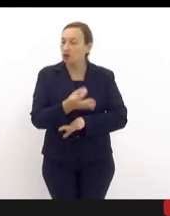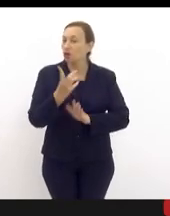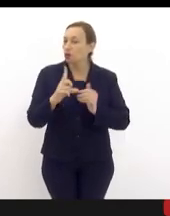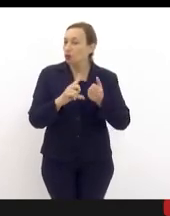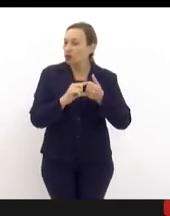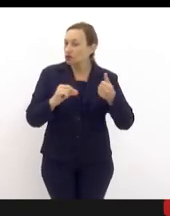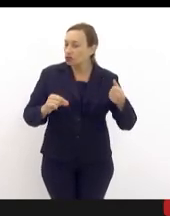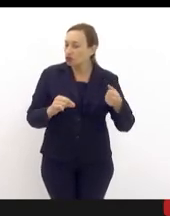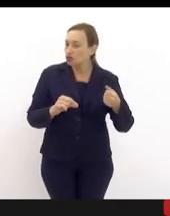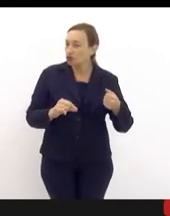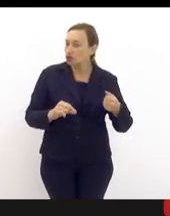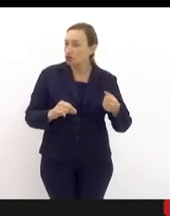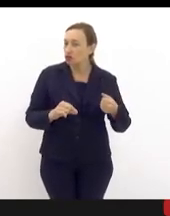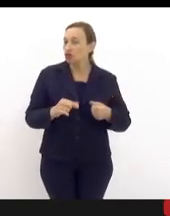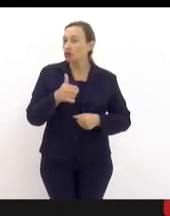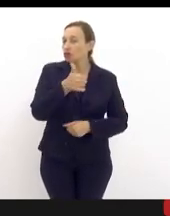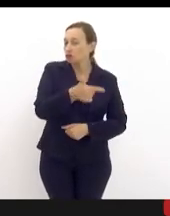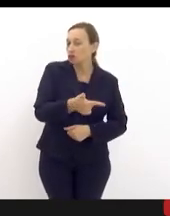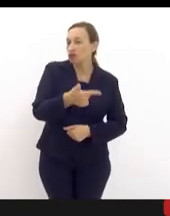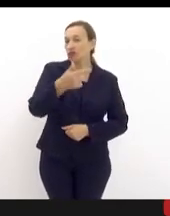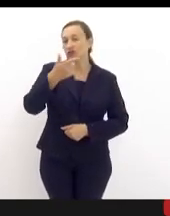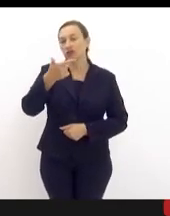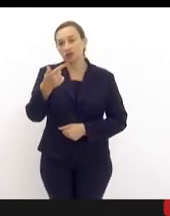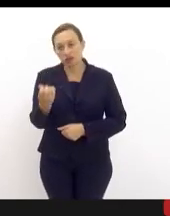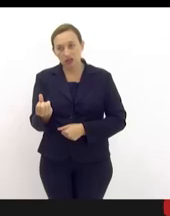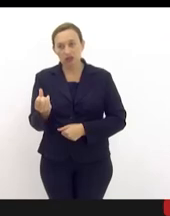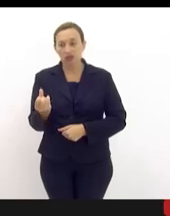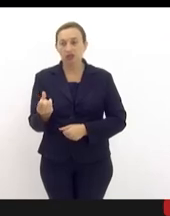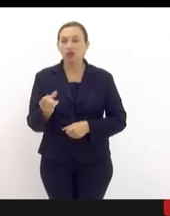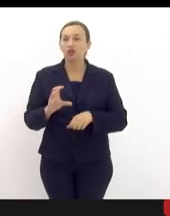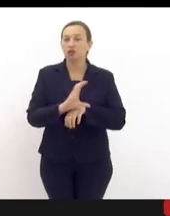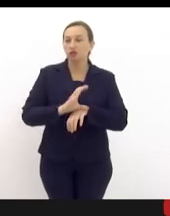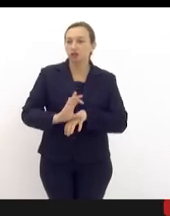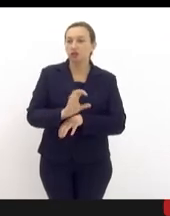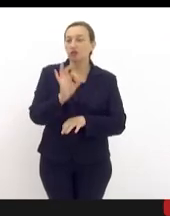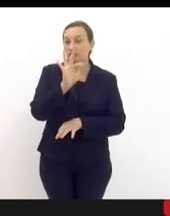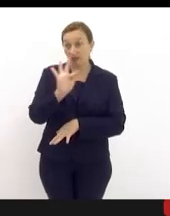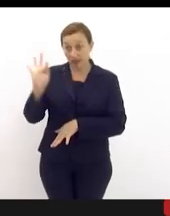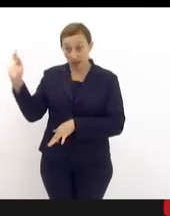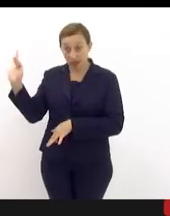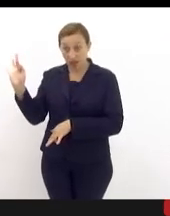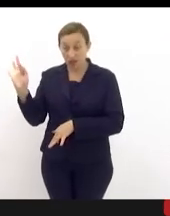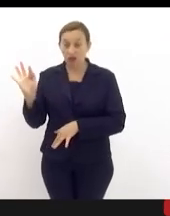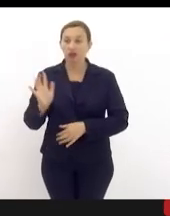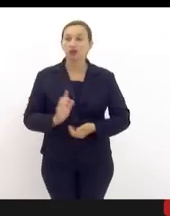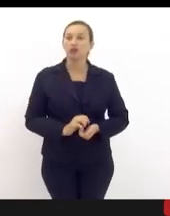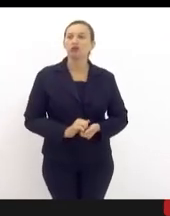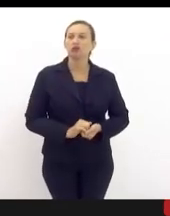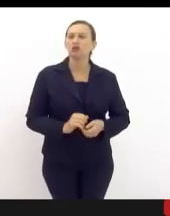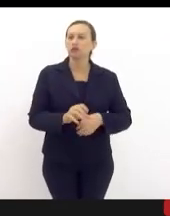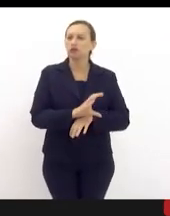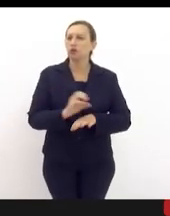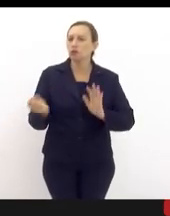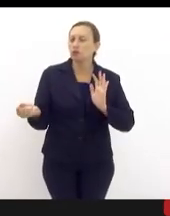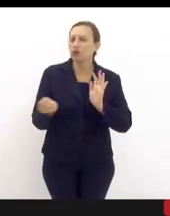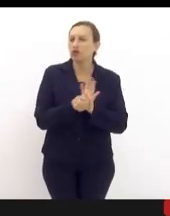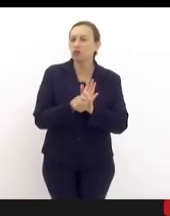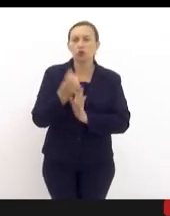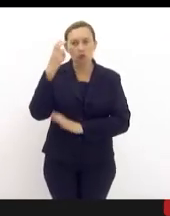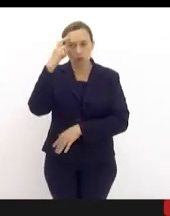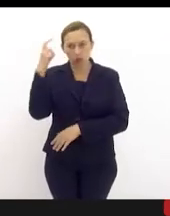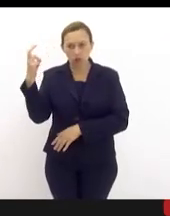artigo 216 da Constituição Federal diz que constitui patrimônio